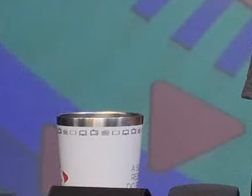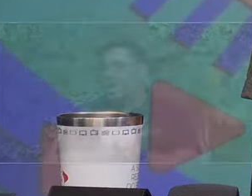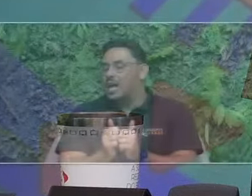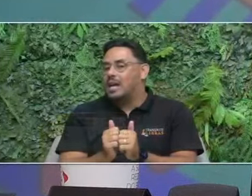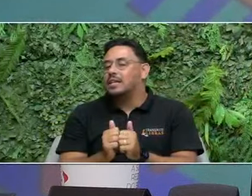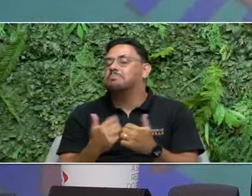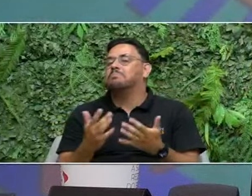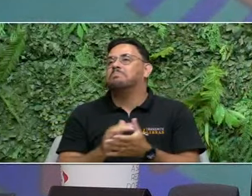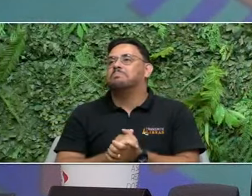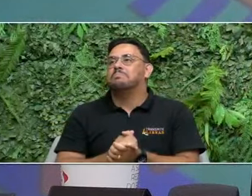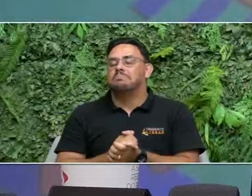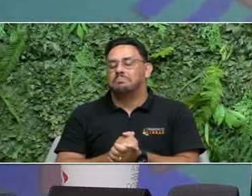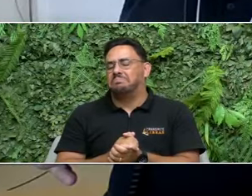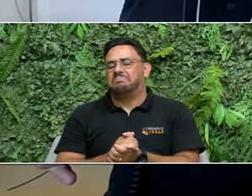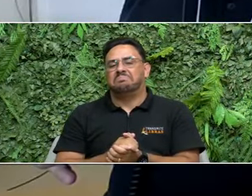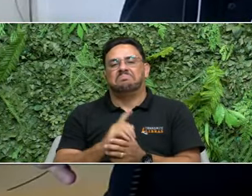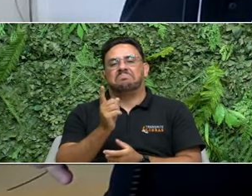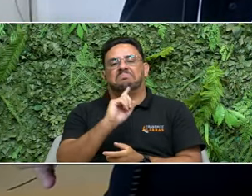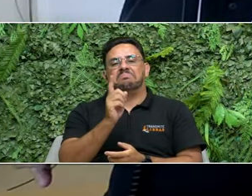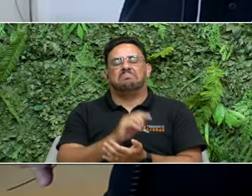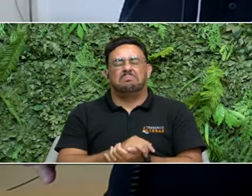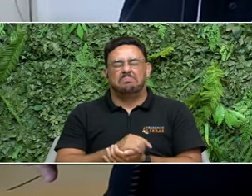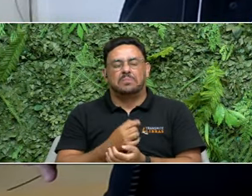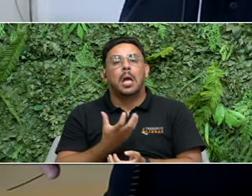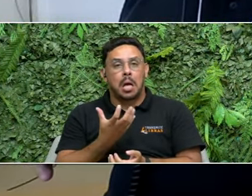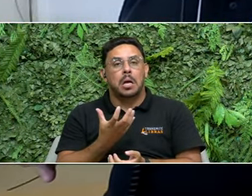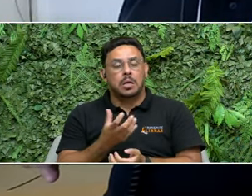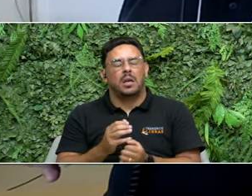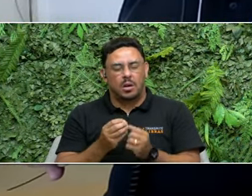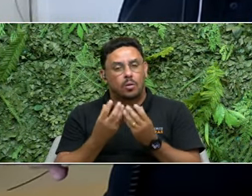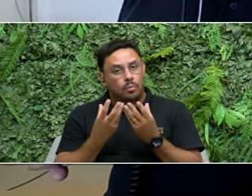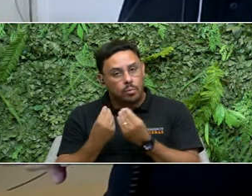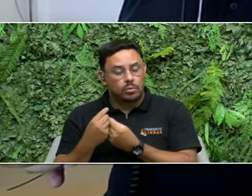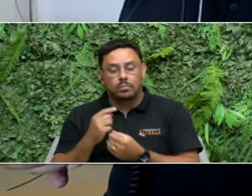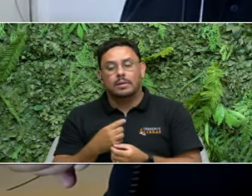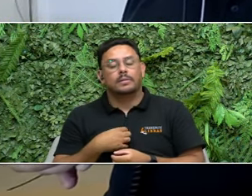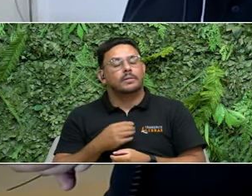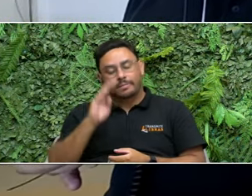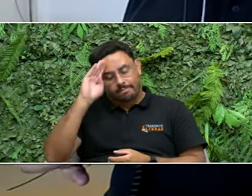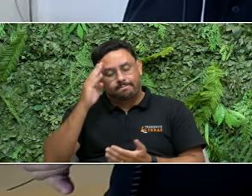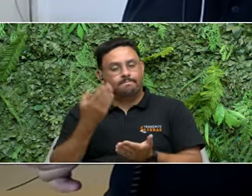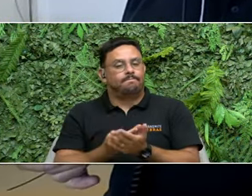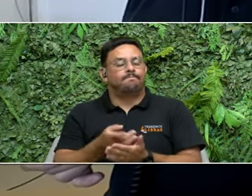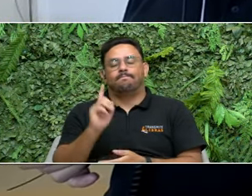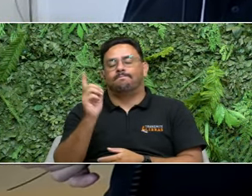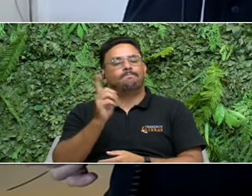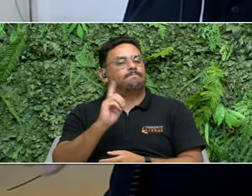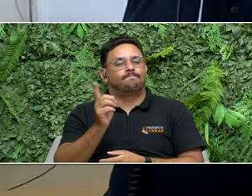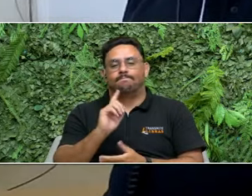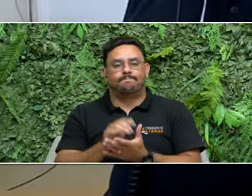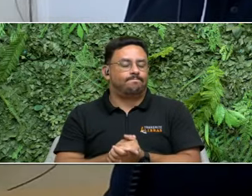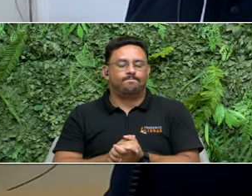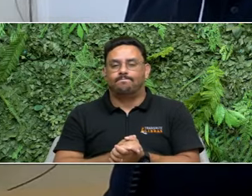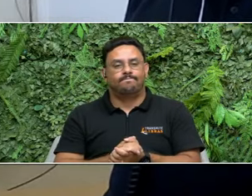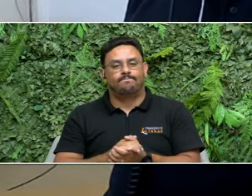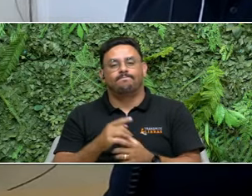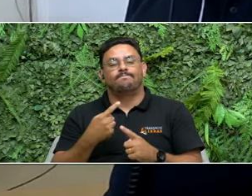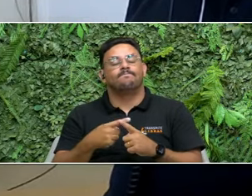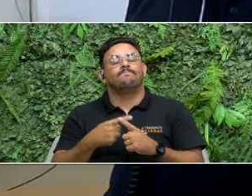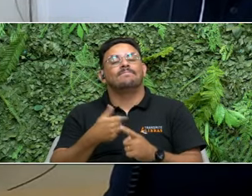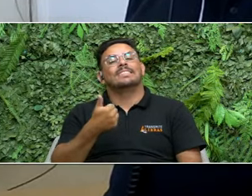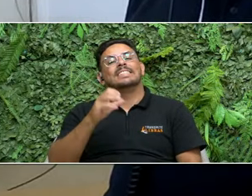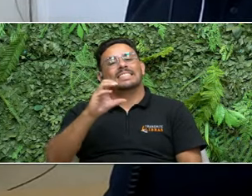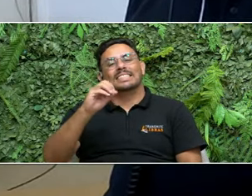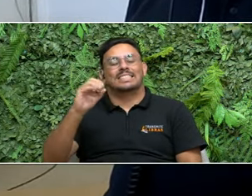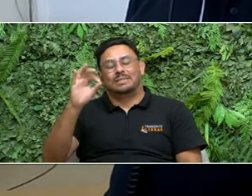jogando não eu gostaria muito mas eu não acredito nessa nesse aproveitamento tivesse 100% né